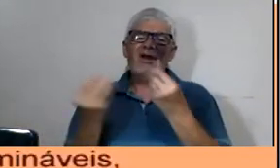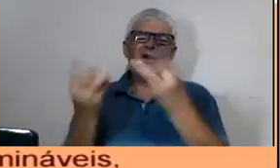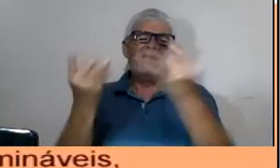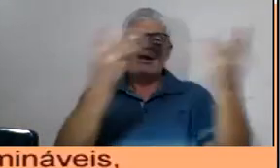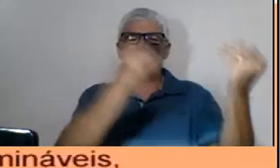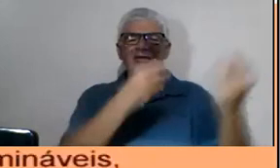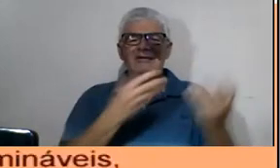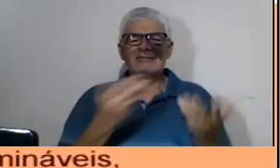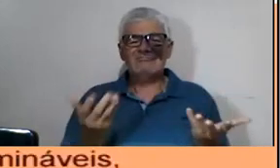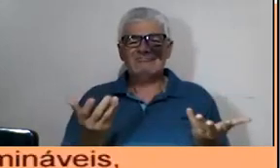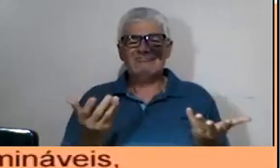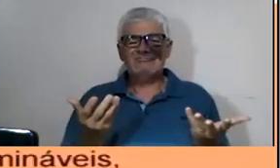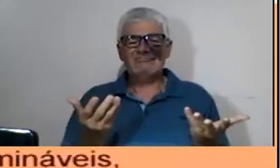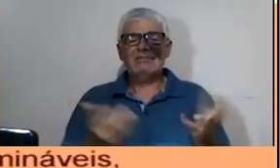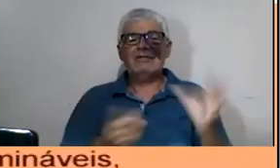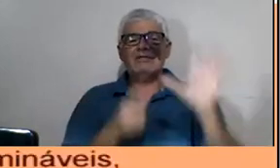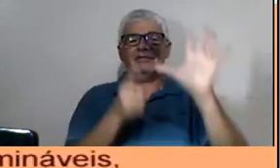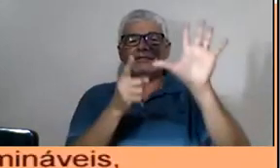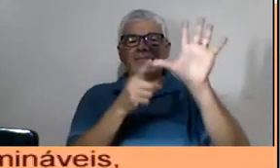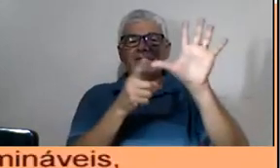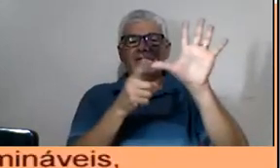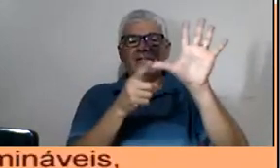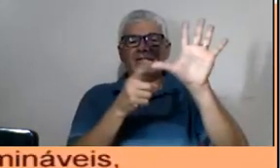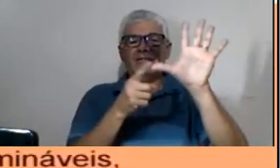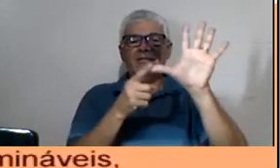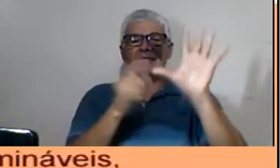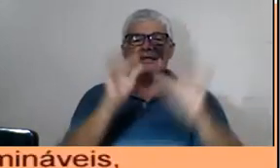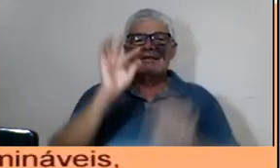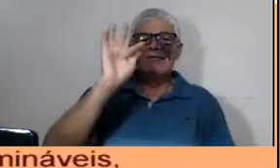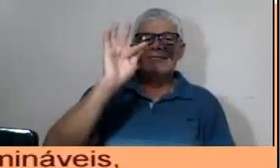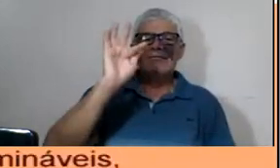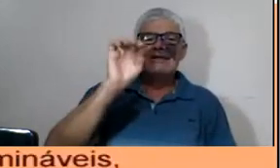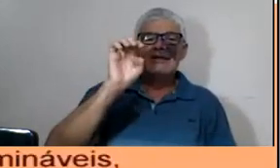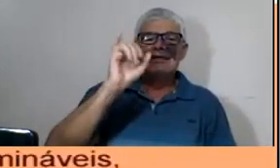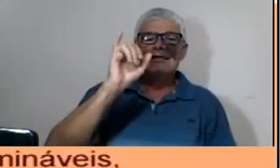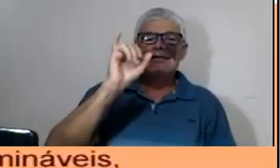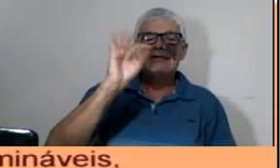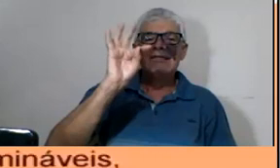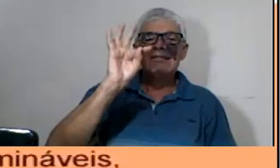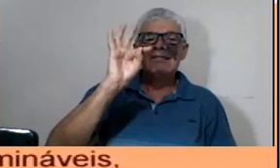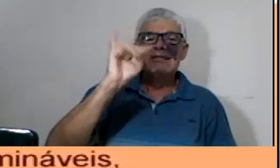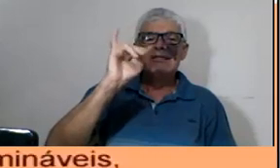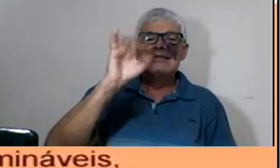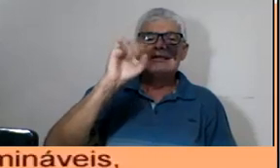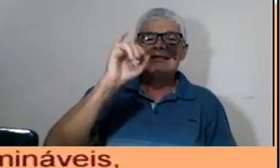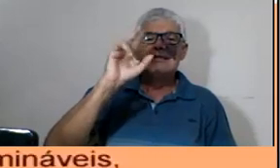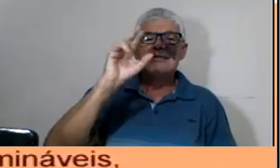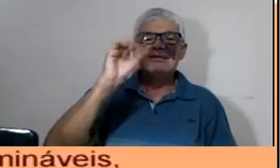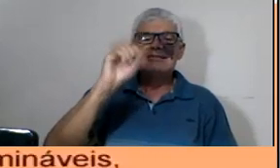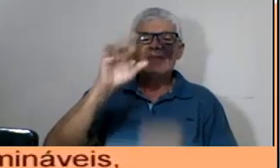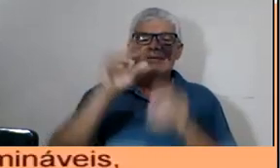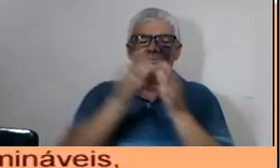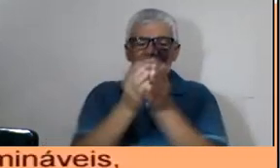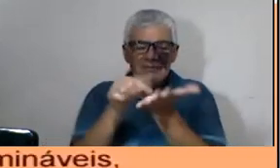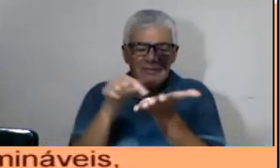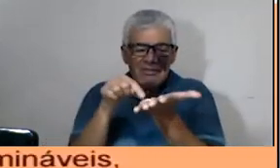de negócio, né? Por lá mesmo, então por lá ficaram. Então, esse decreto foi assinado